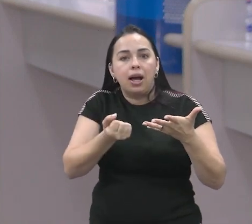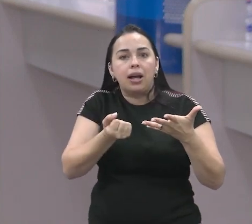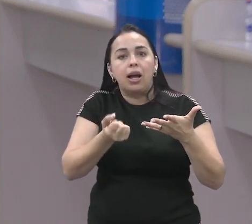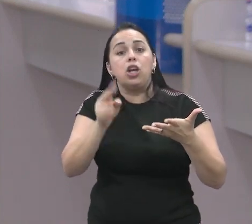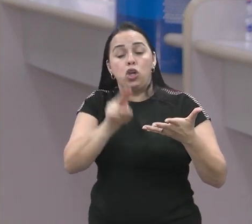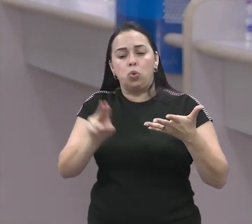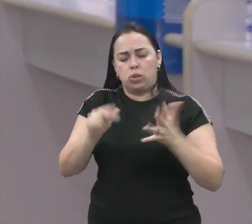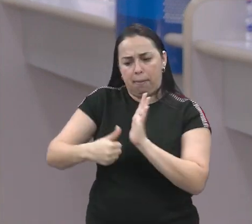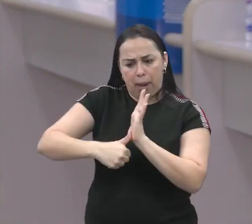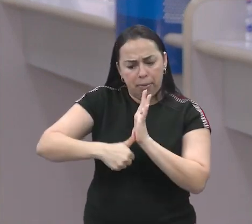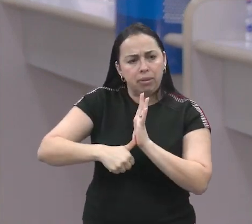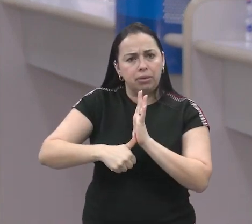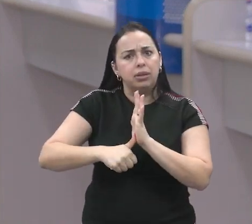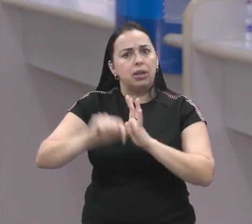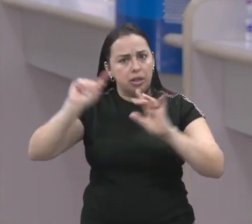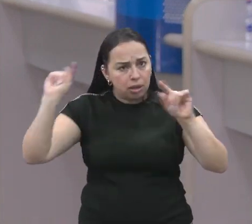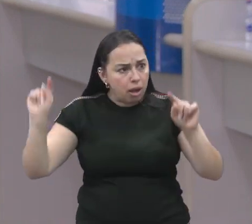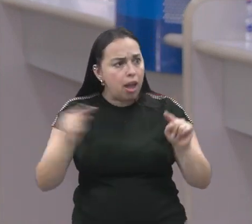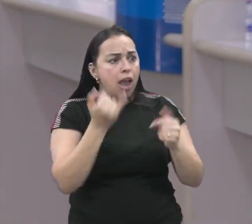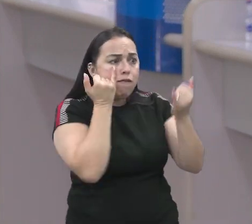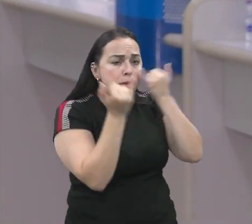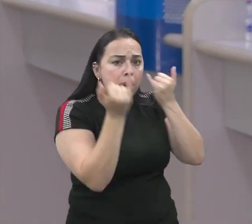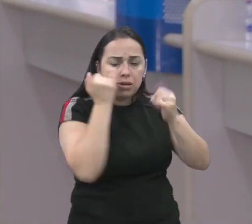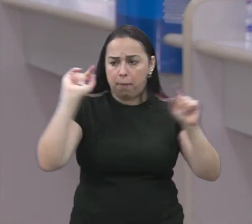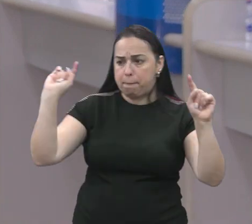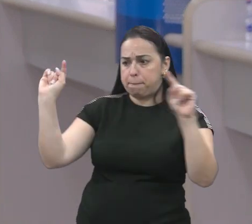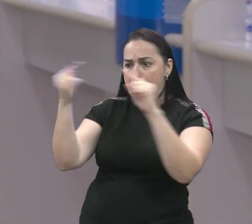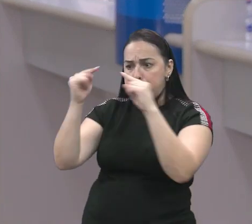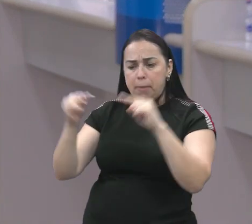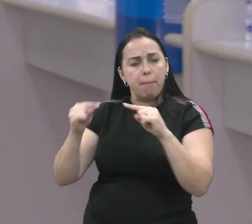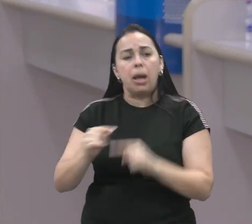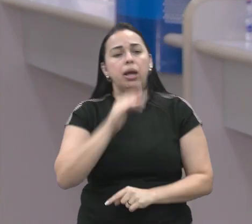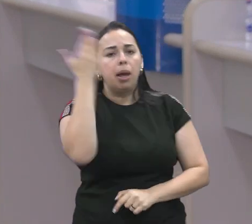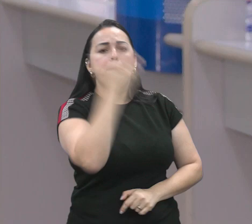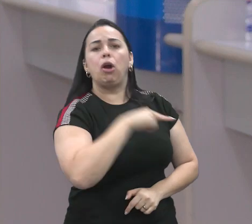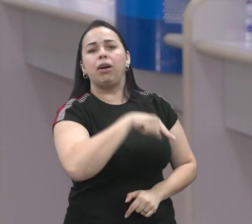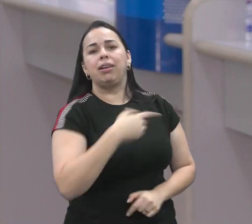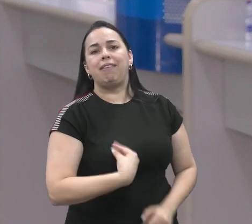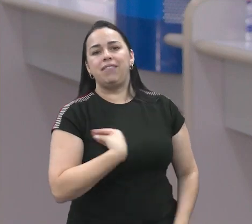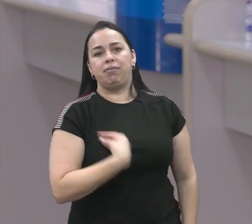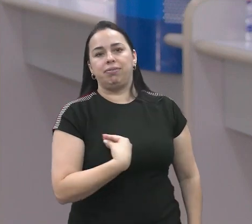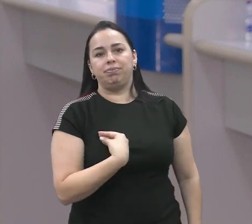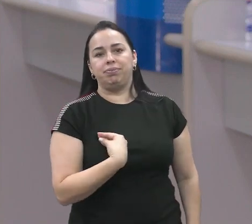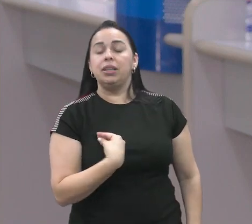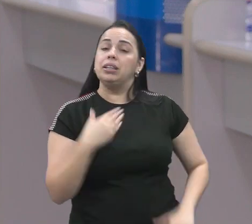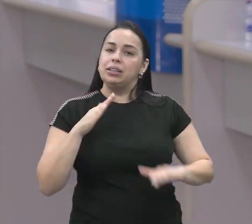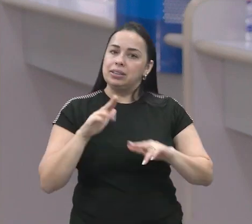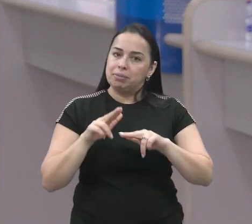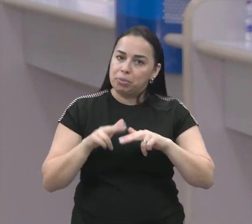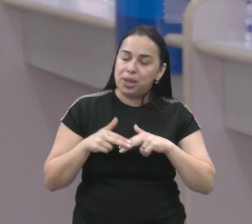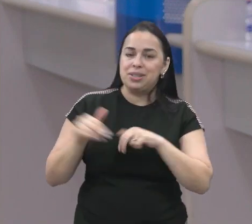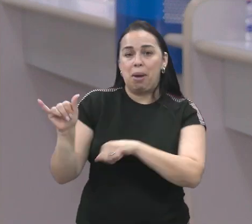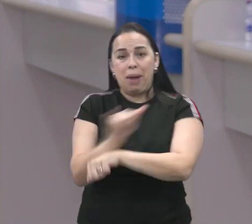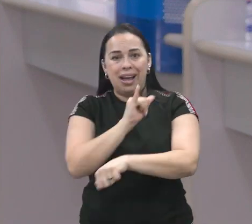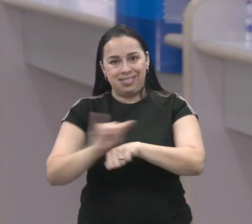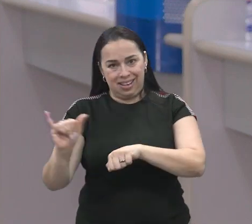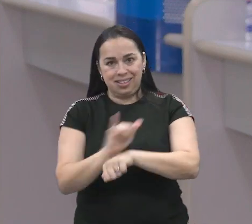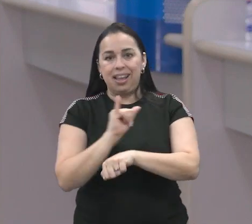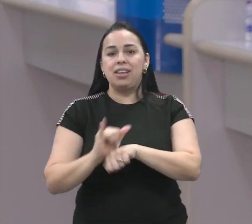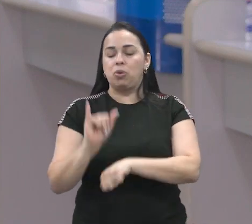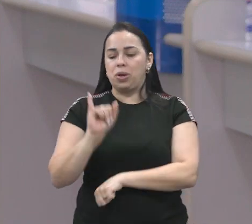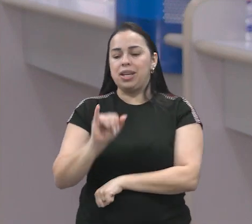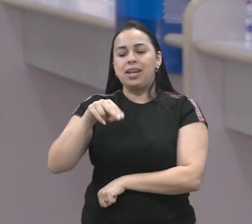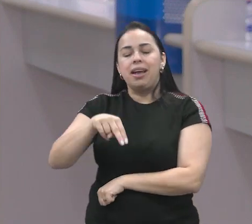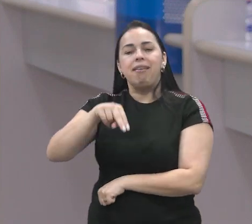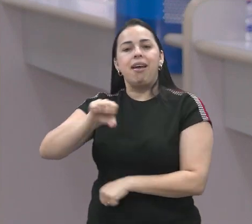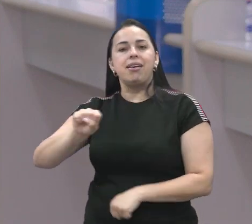também com biometria, são interações sociais que já demonstram que a pessoa está viva. Então, essa é uma forma que o INSS passou a